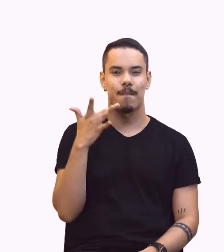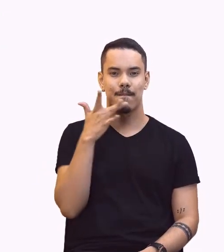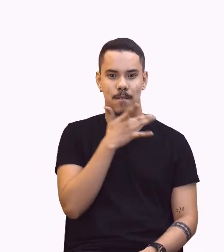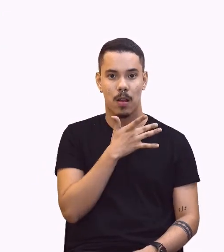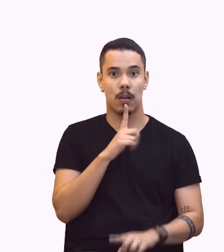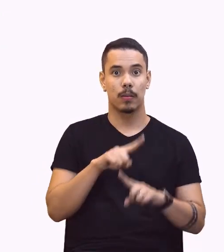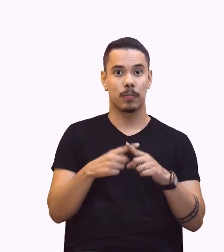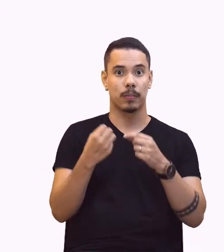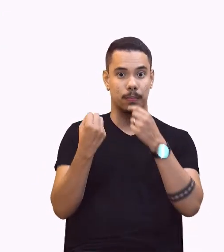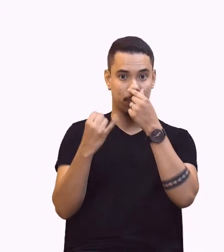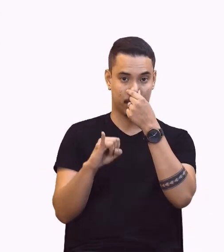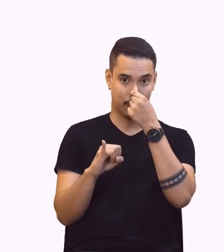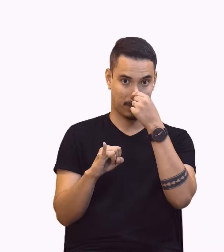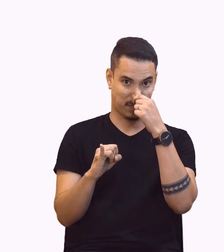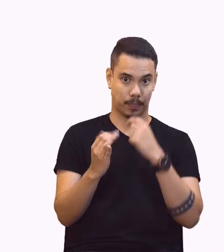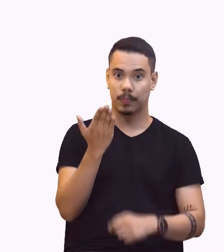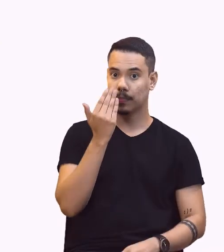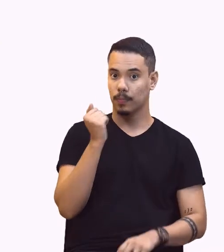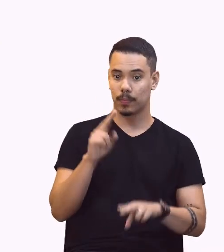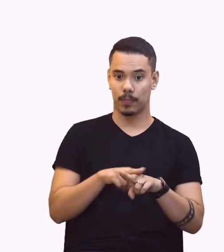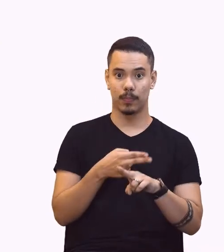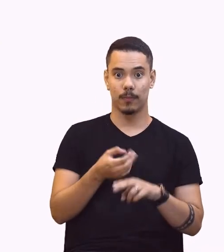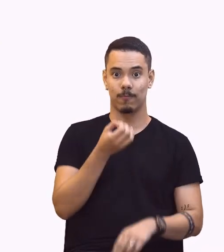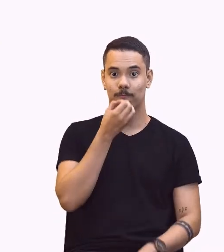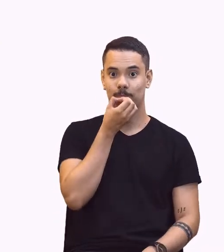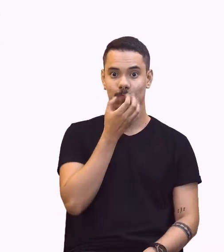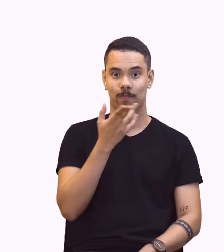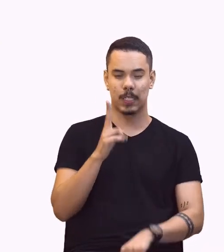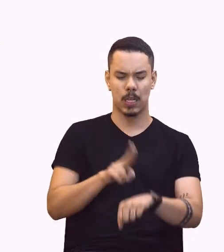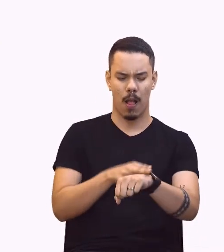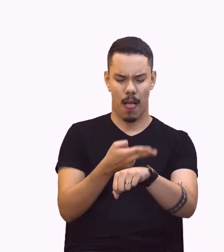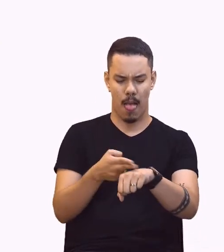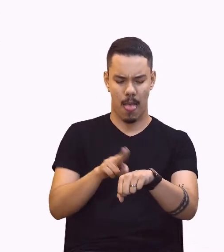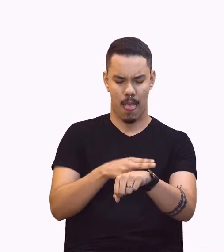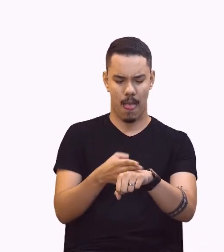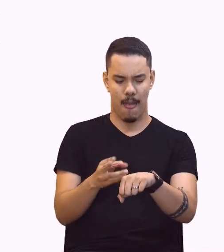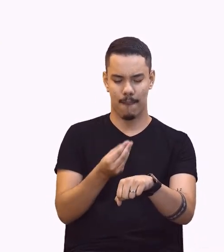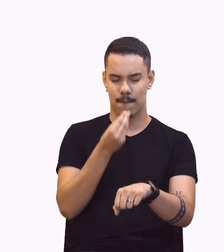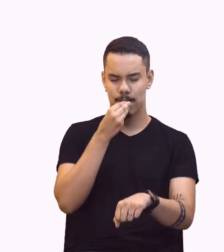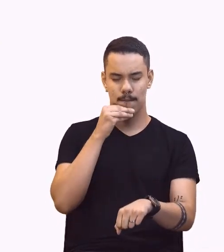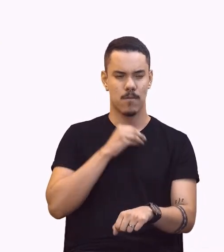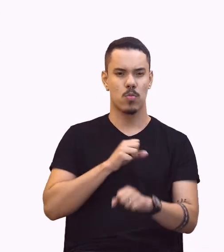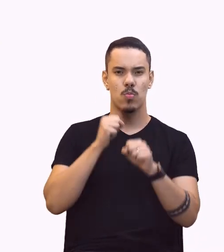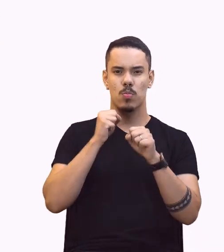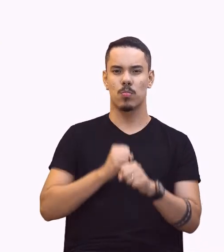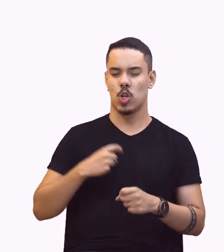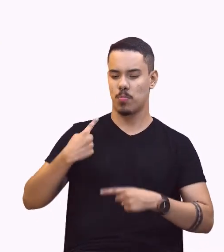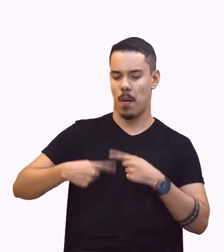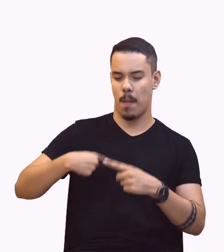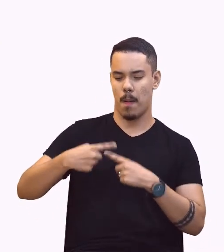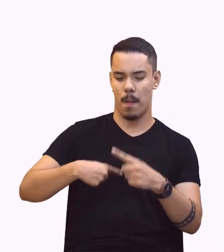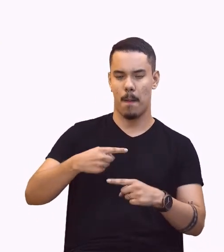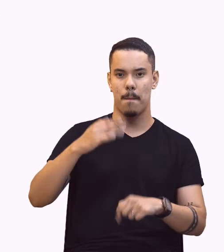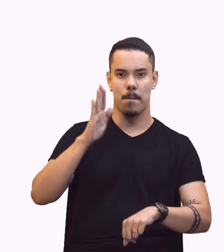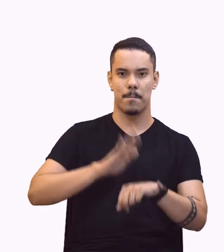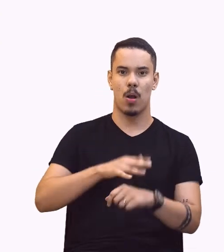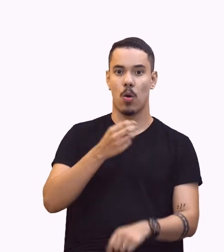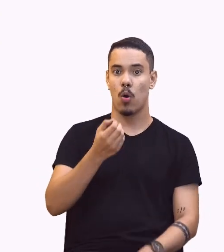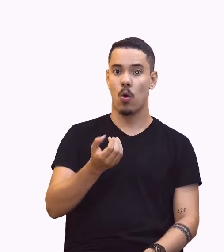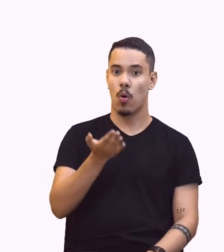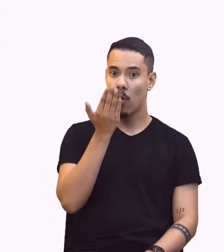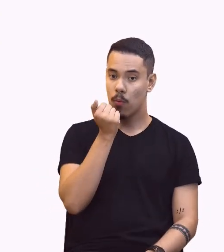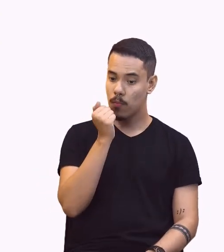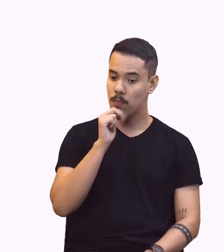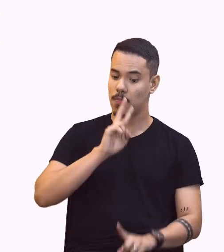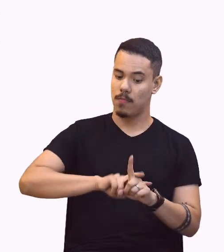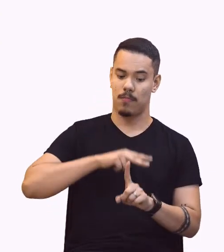comer chocolate é agradável, eu poderia prolongar esse prazer, não é? Ou seja, em algo mais